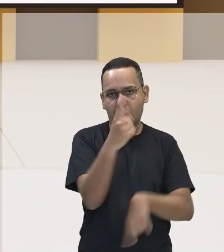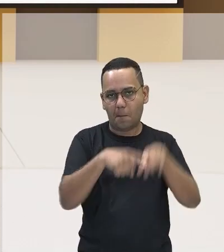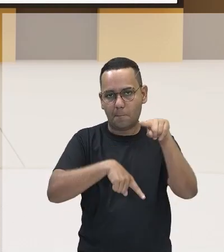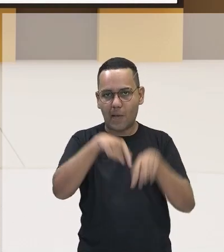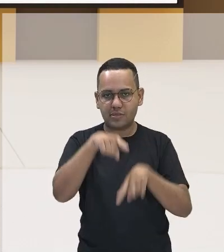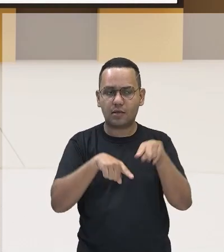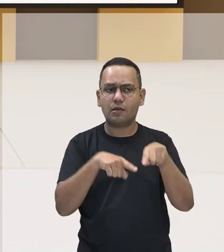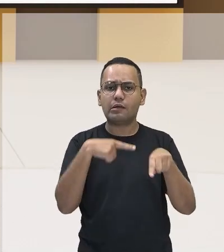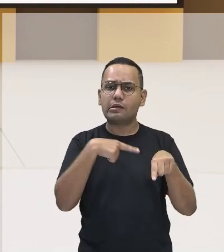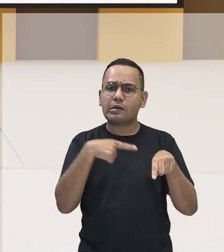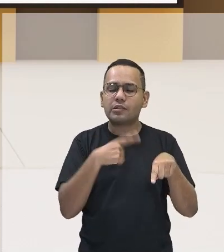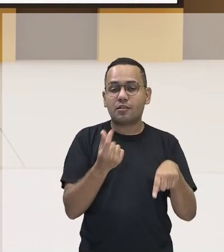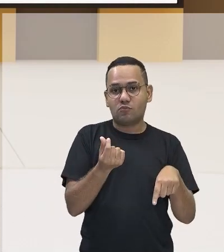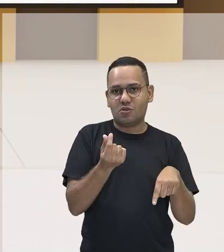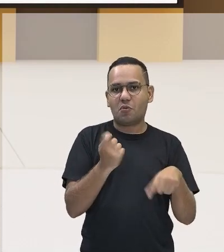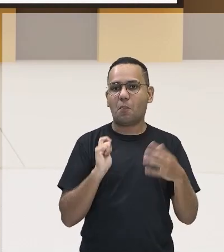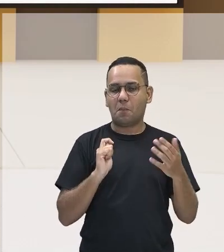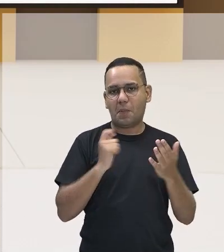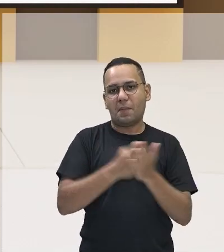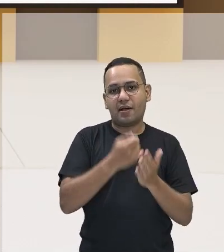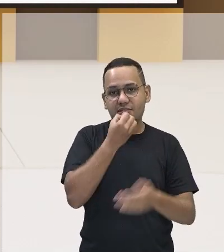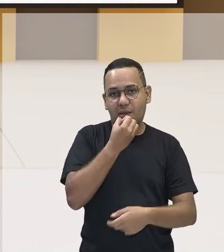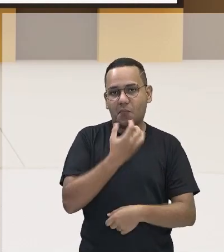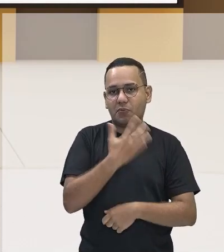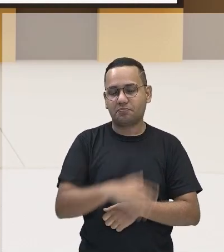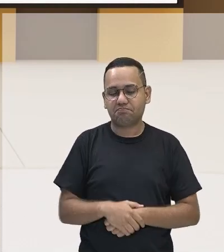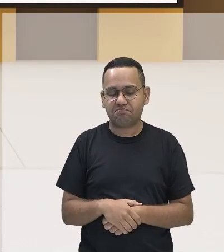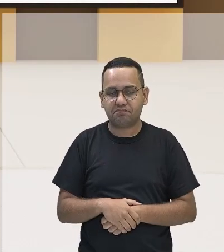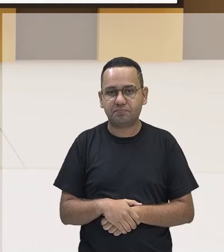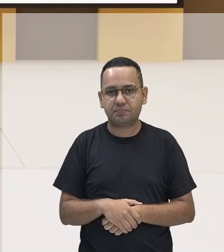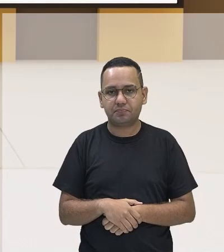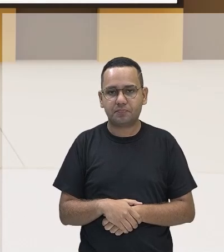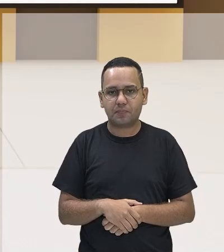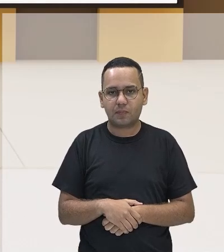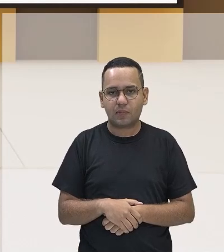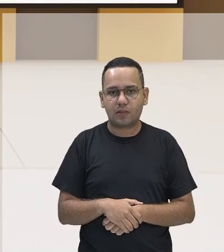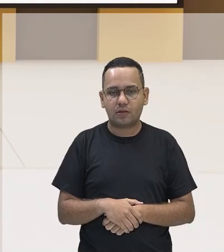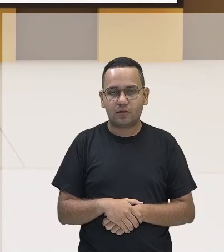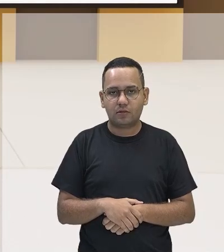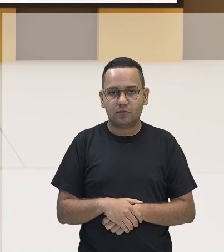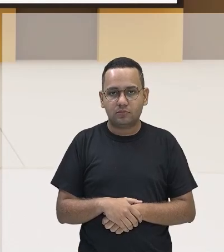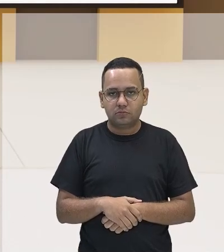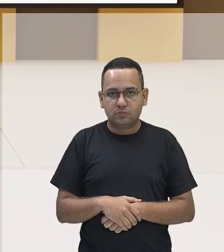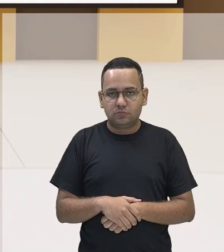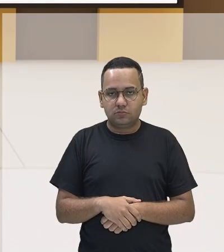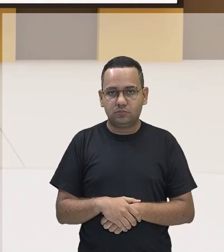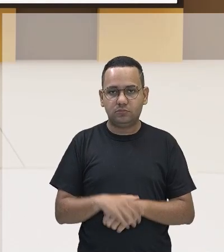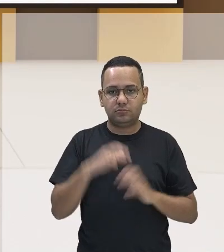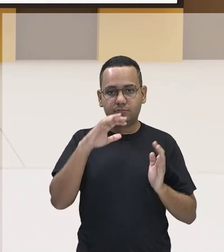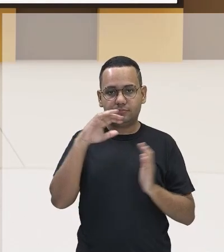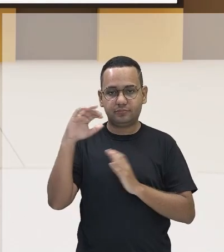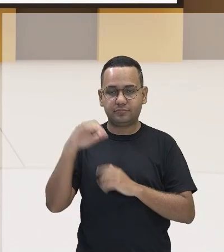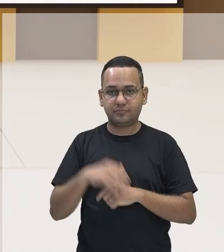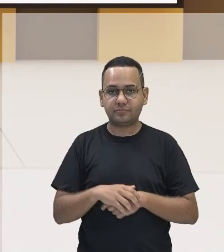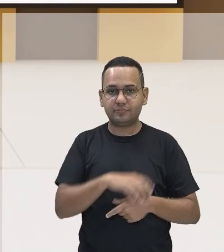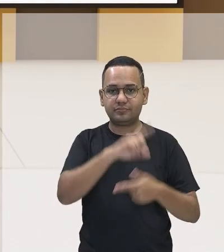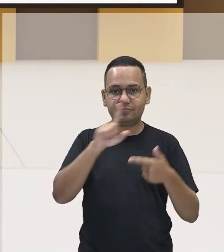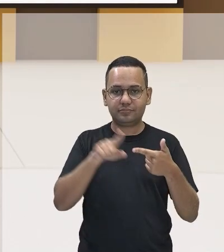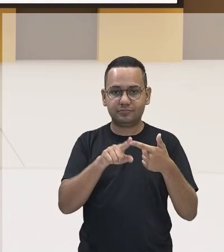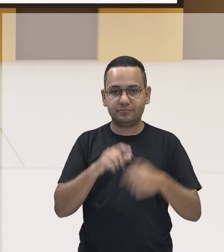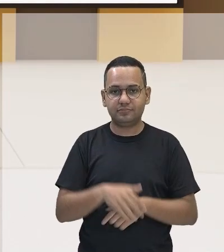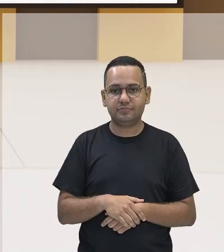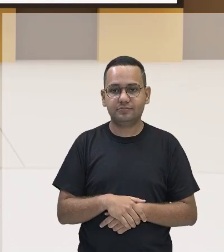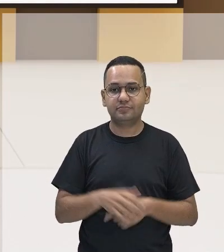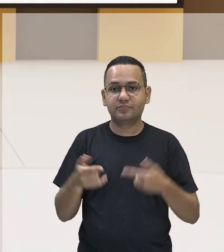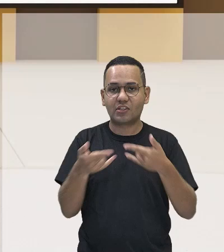mais acessível que você consegue, ok? Nosso número 2. Temos aí agora o cheque especial, ou conhecido